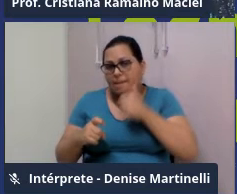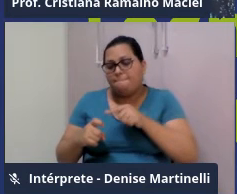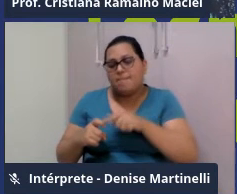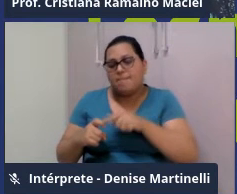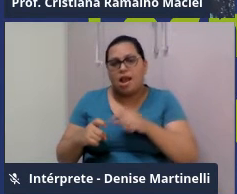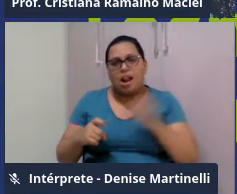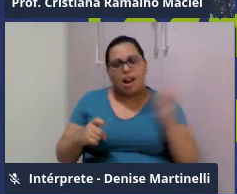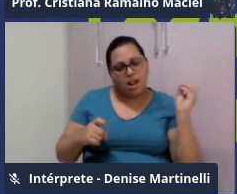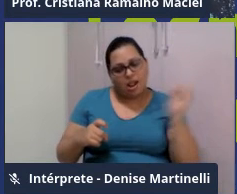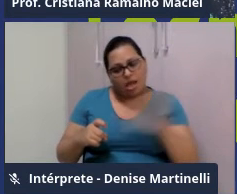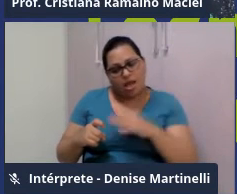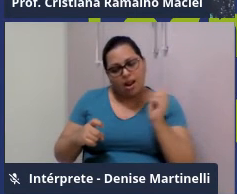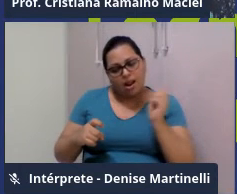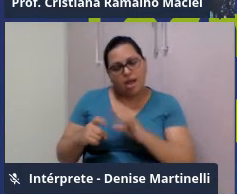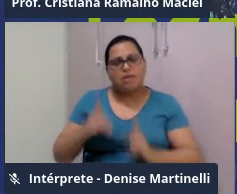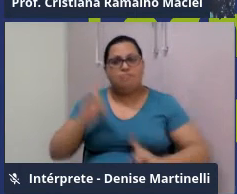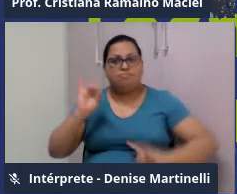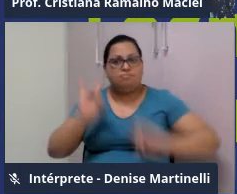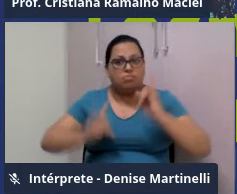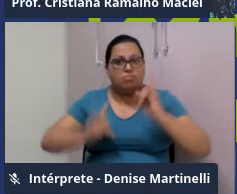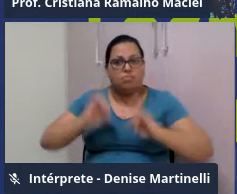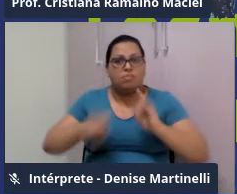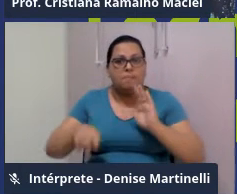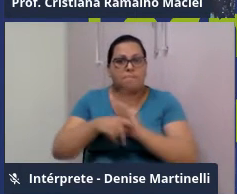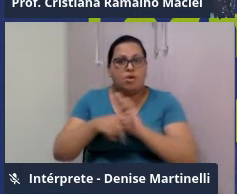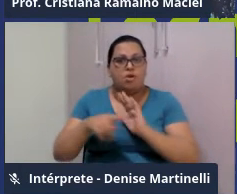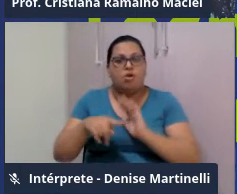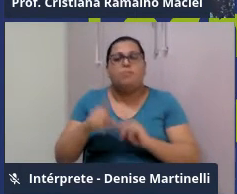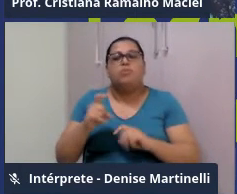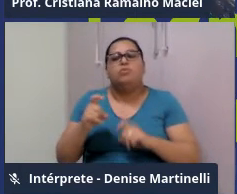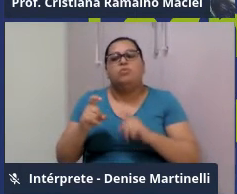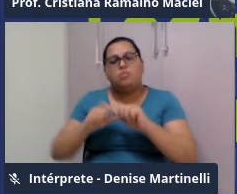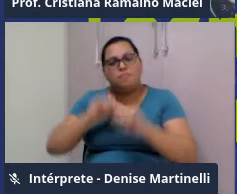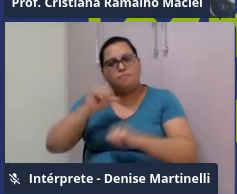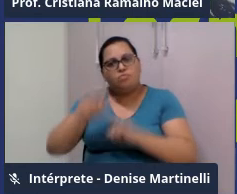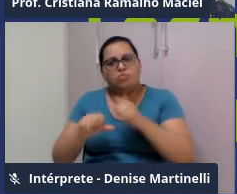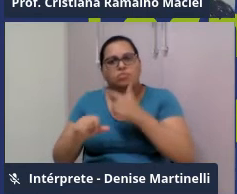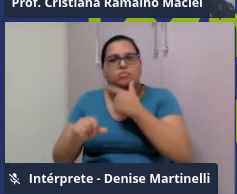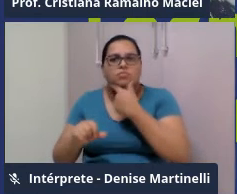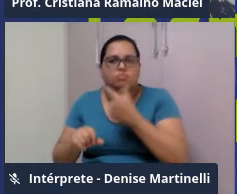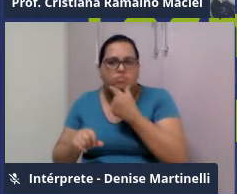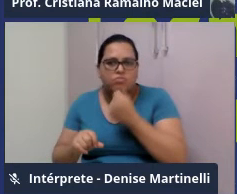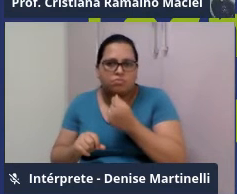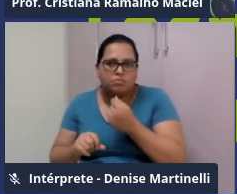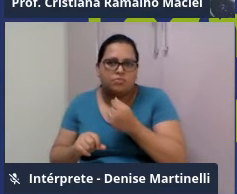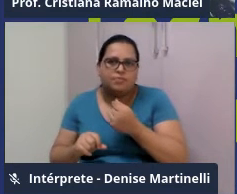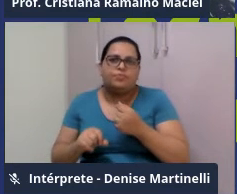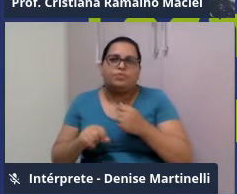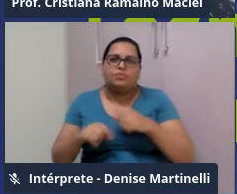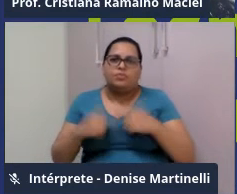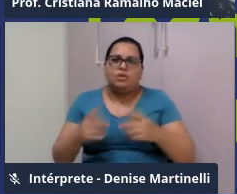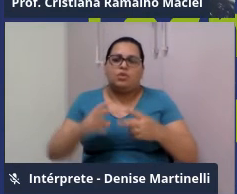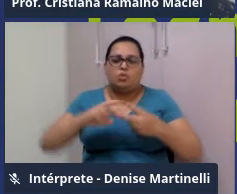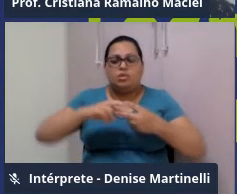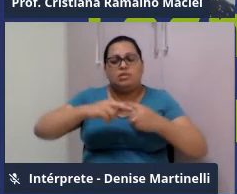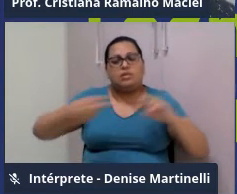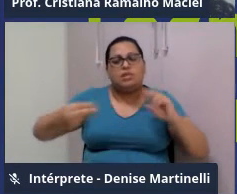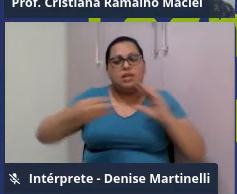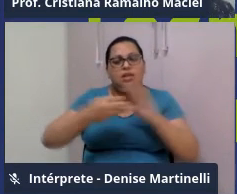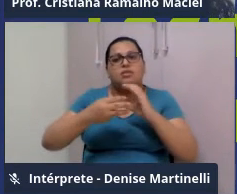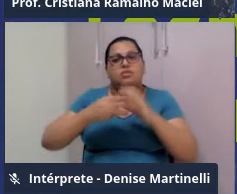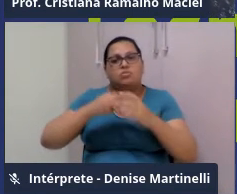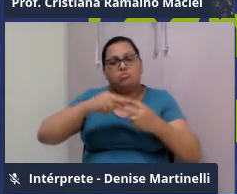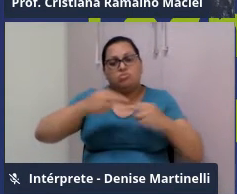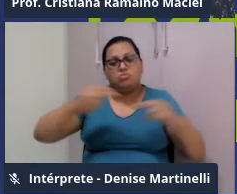que é vantajoso para o viveiro? E ele vai continuar passando o DNA para frente de macho. Ele só